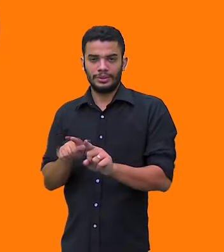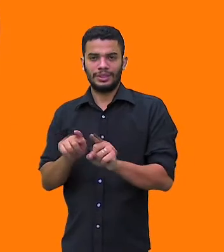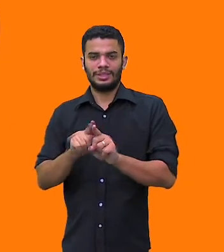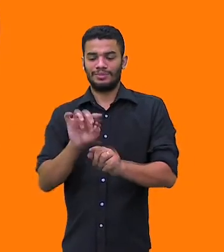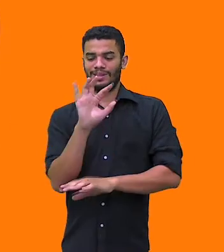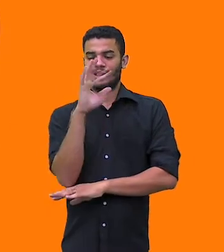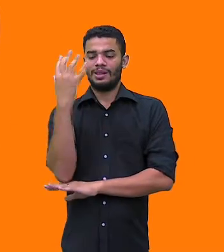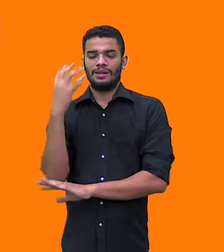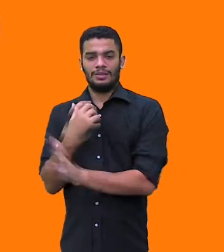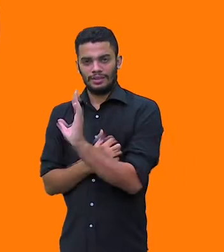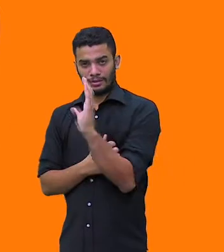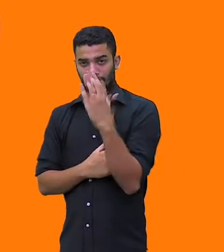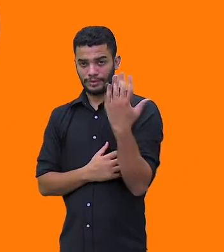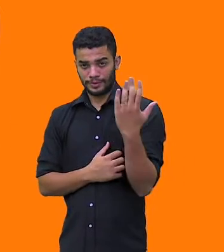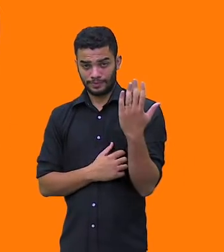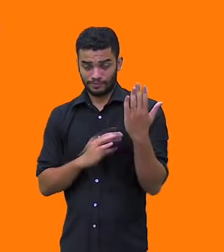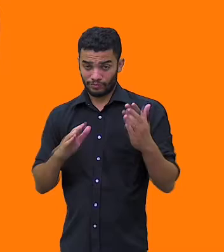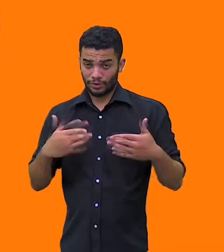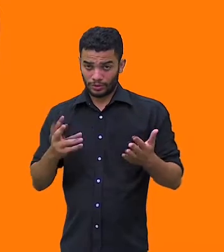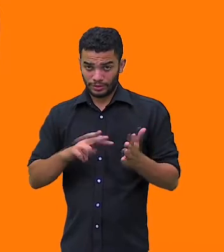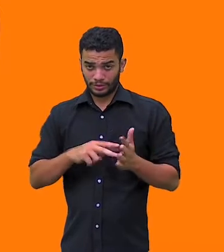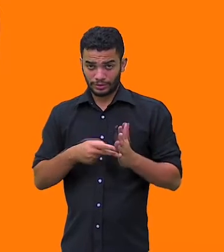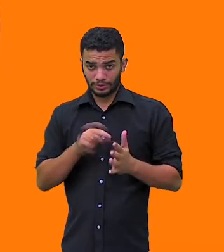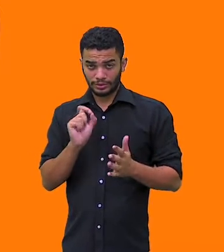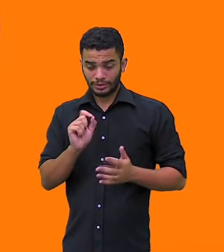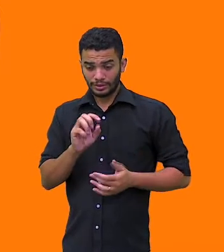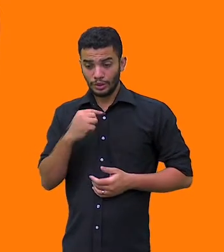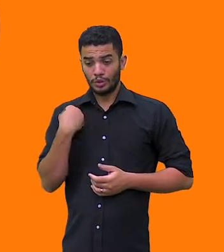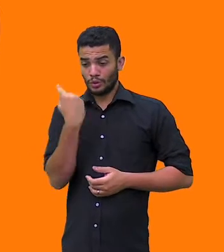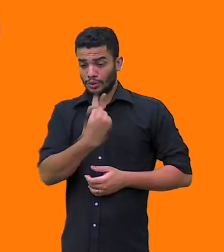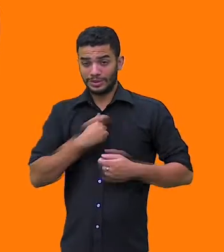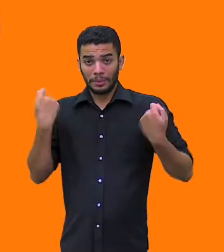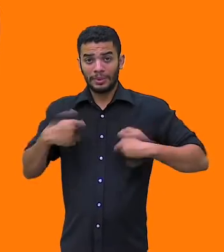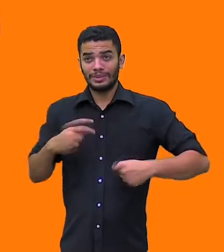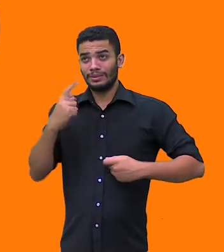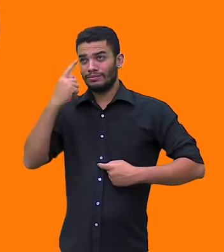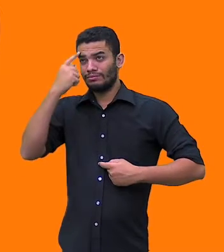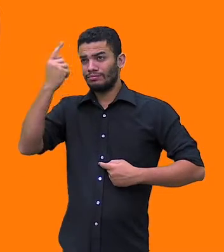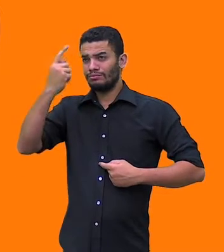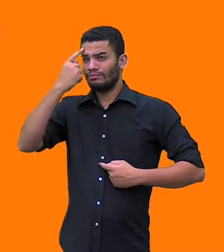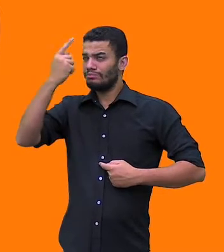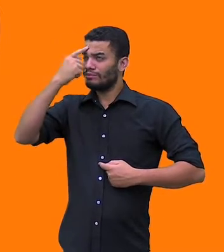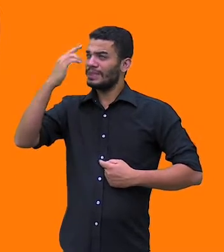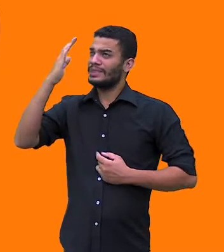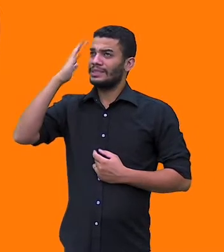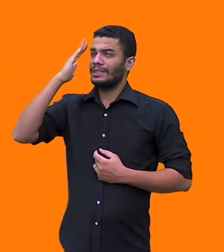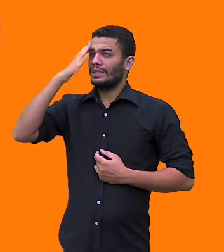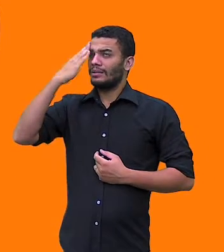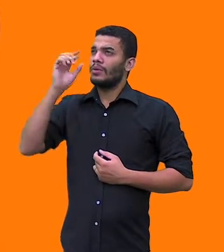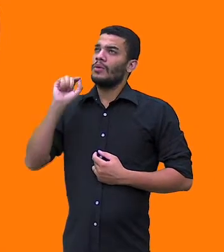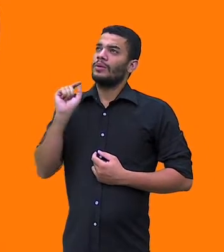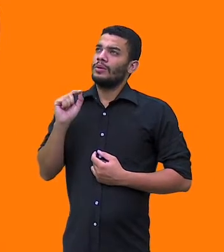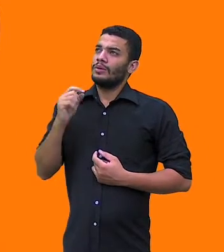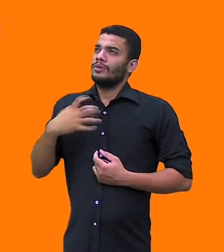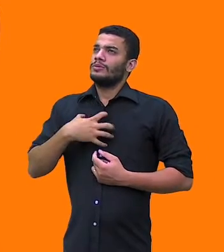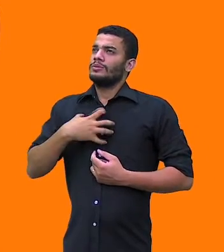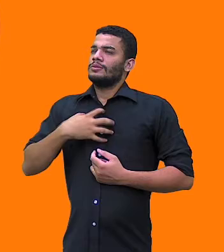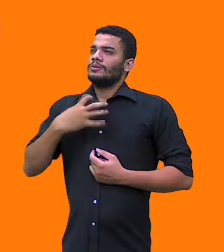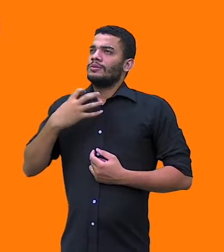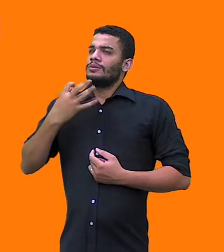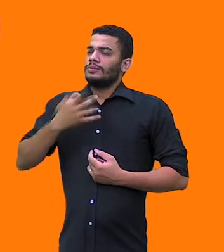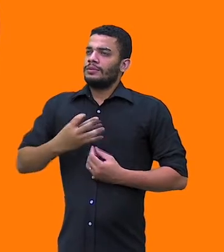posição, ter um pensamento ali voltado, né, para esses valores sociais aí, né, considerando sempre a ética, é claro.